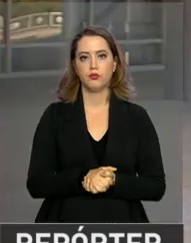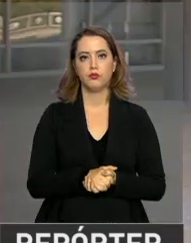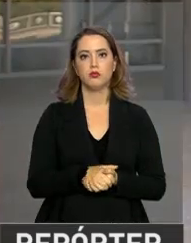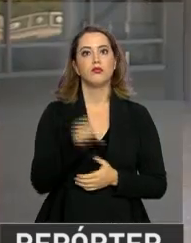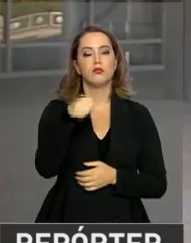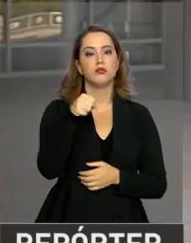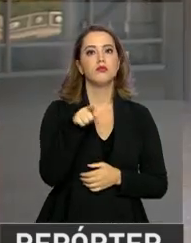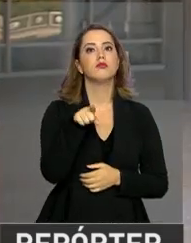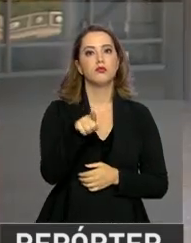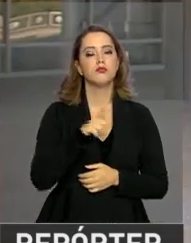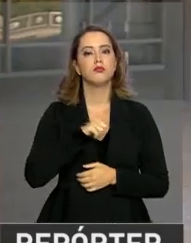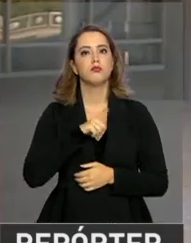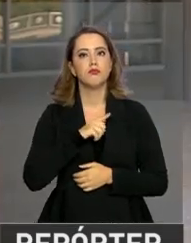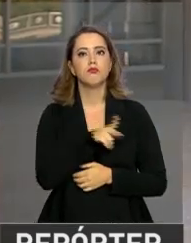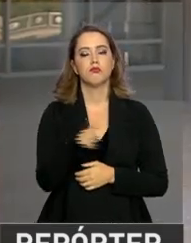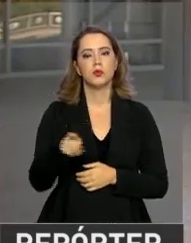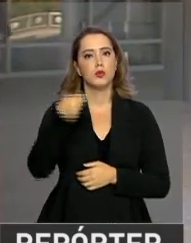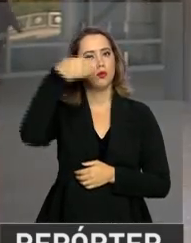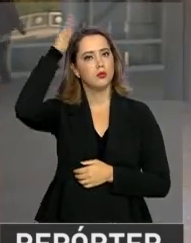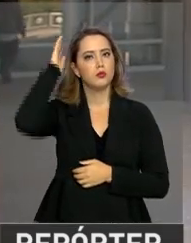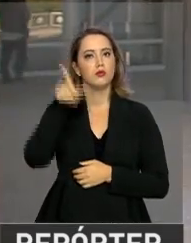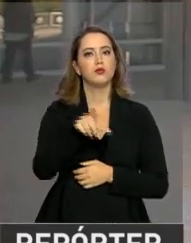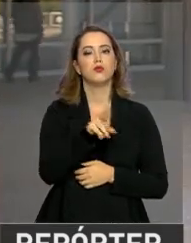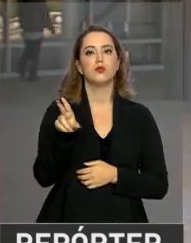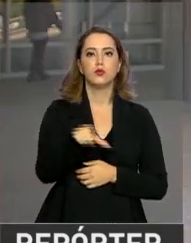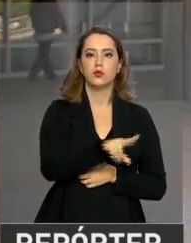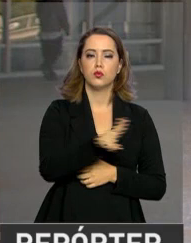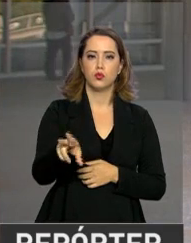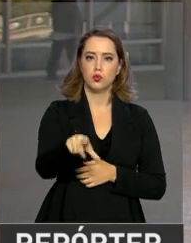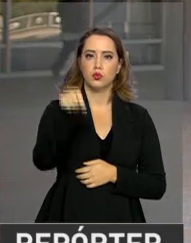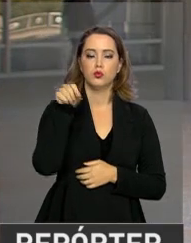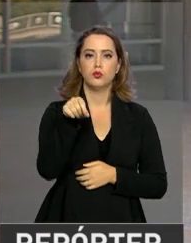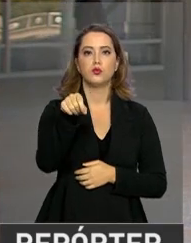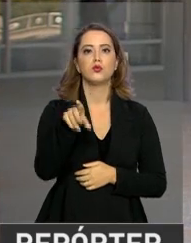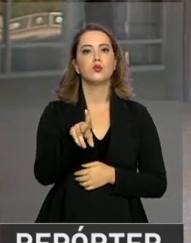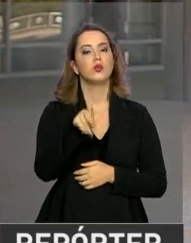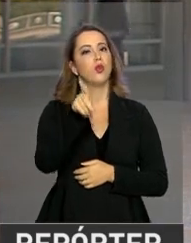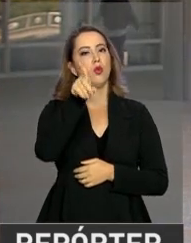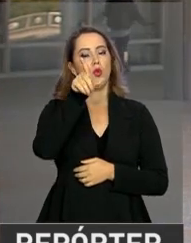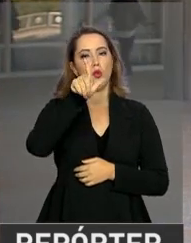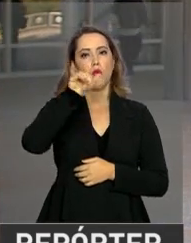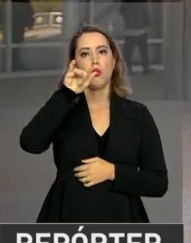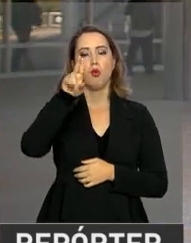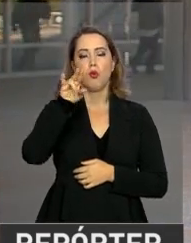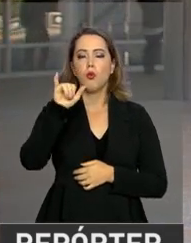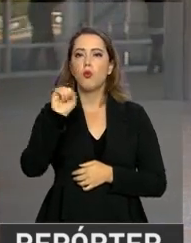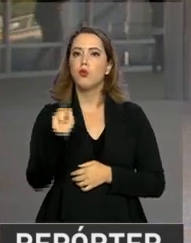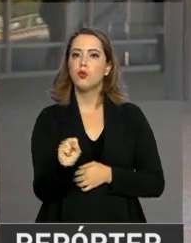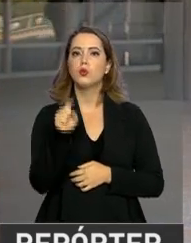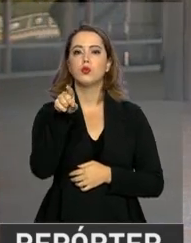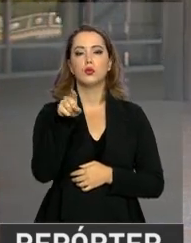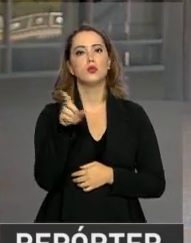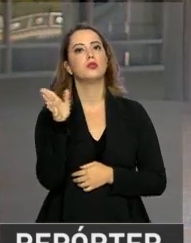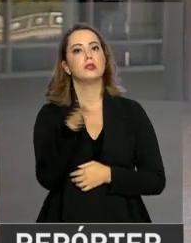Exatamente, Daniele. O presidente em exercício, Michel Temer, nomeou a desembargadora aposentada Luiz Linda Dias de Valois Santos para